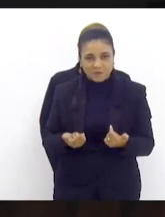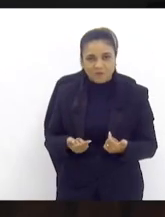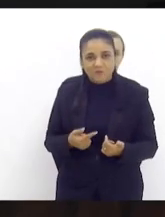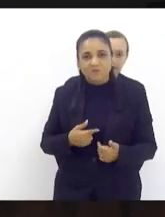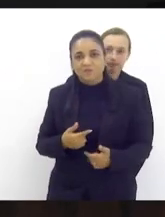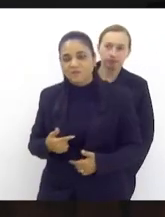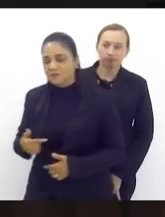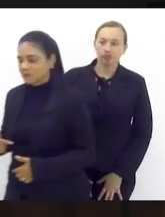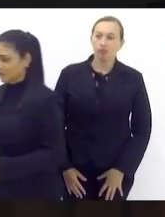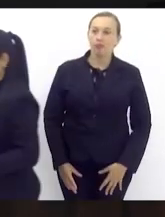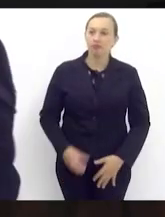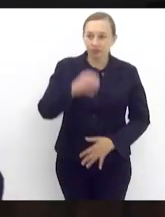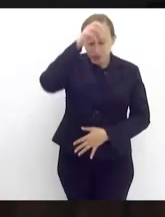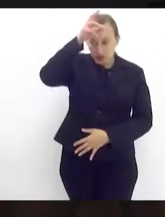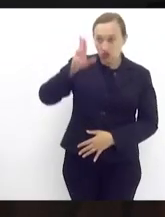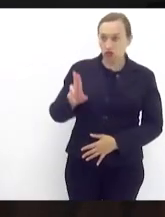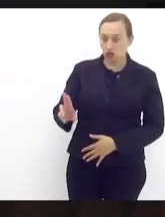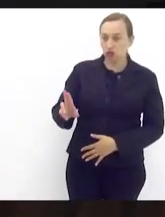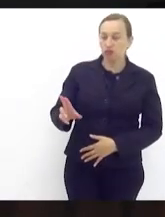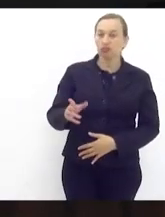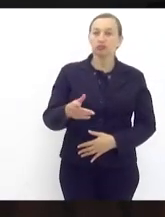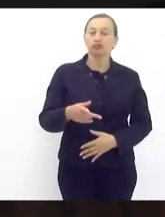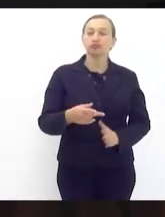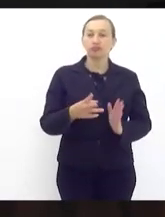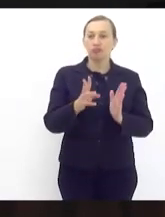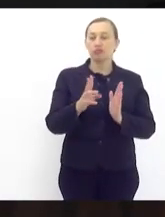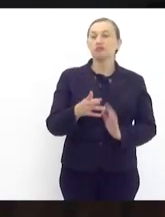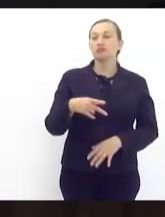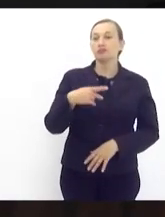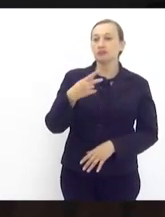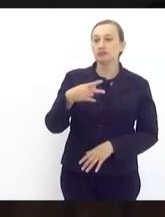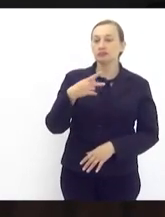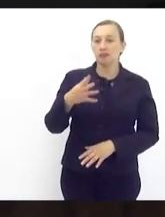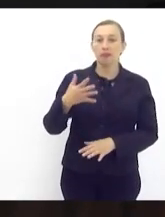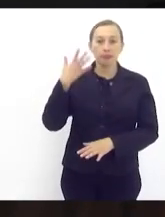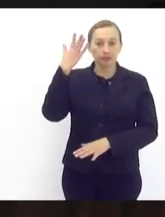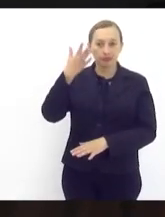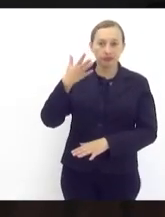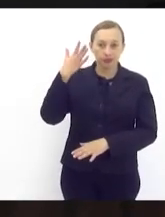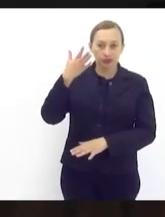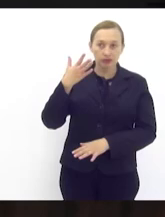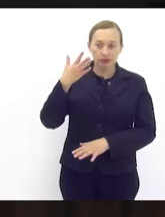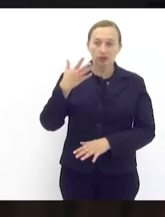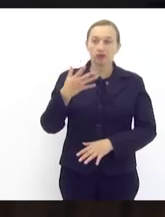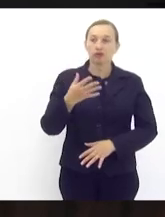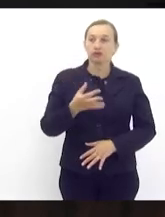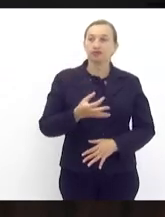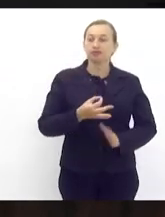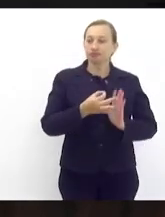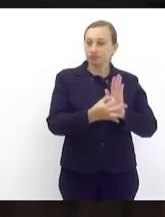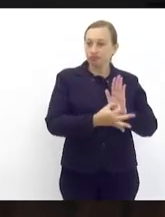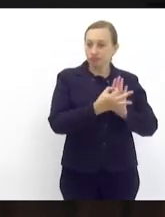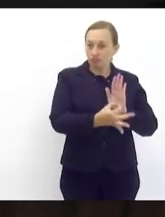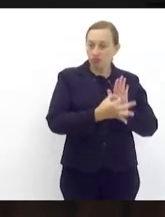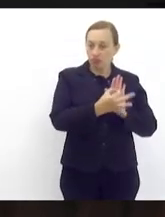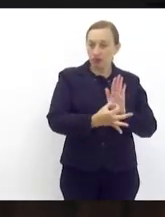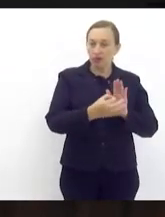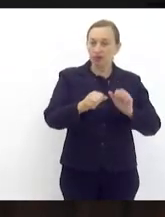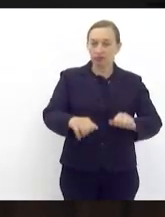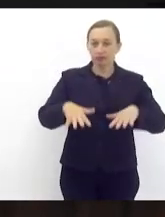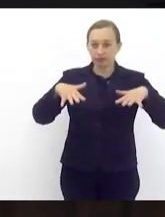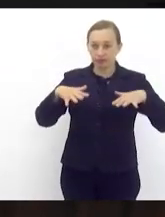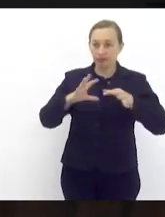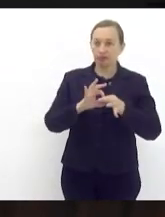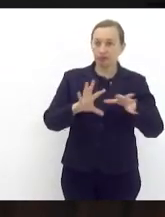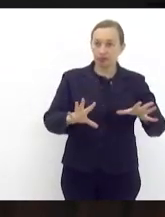a nossa nobre Tia Ju que proceda a leitura na íntegra da mensagem e do parecer, e que, se o plenário assim permitir, eu